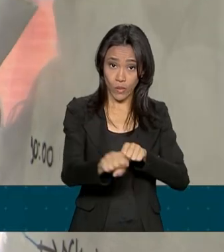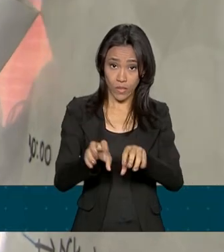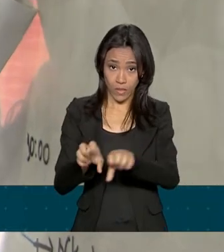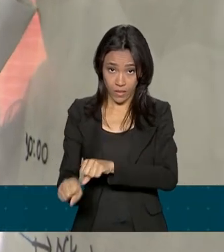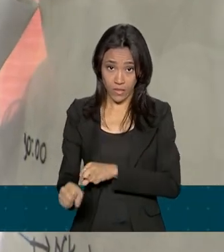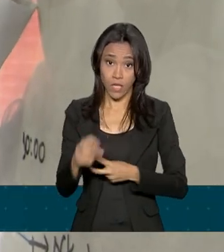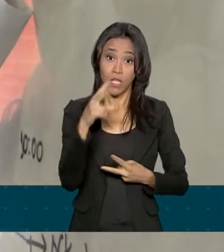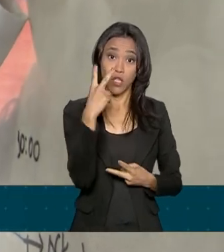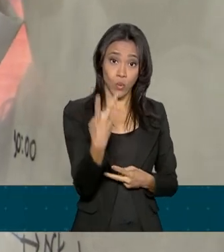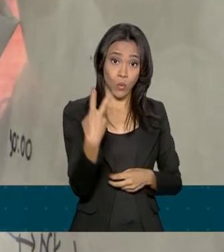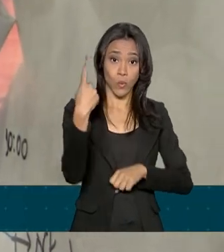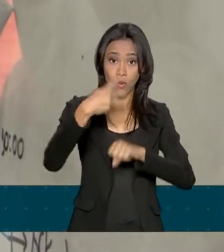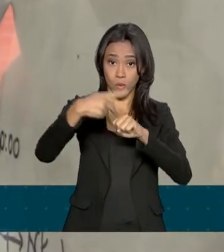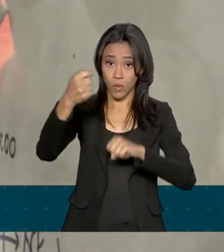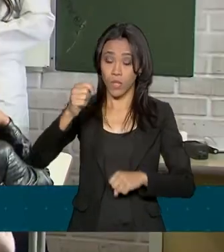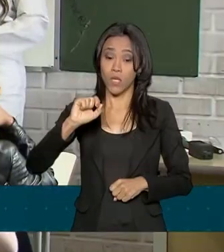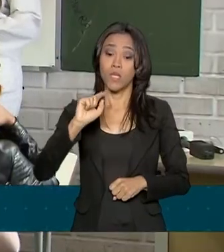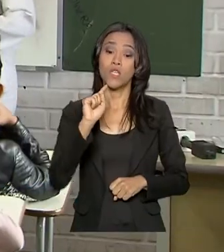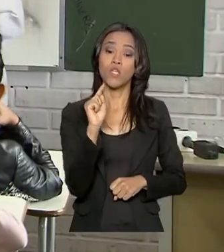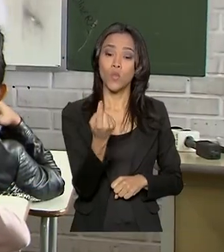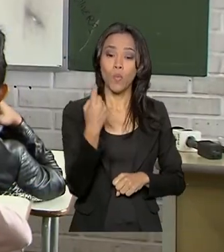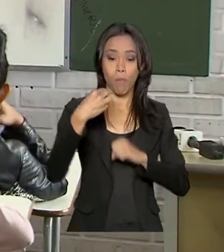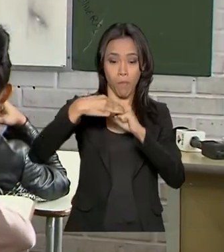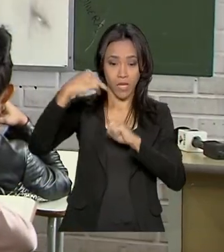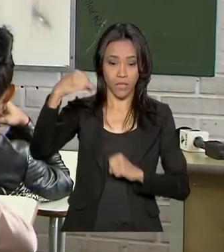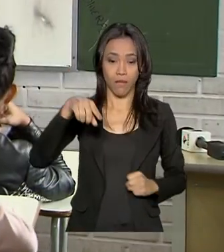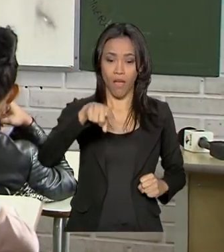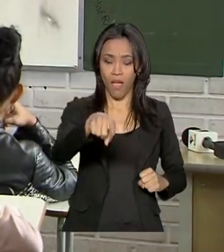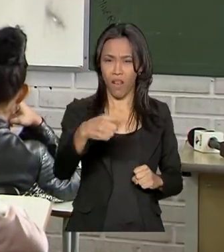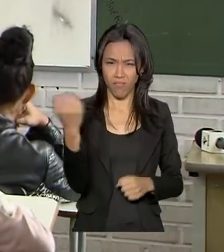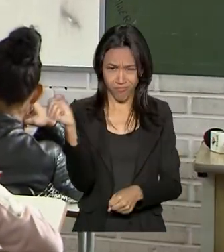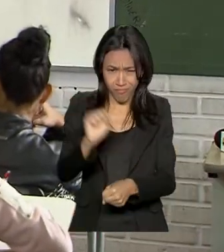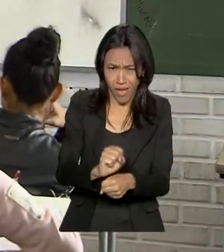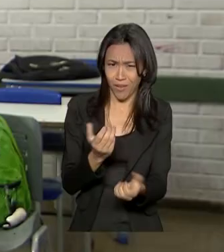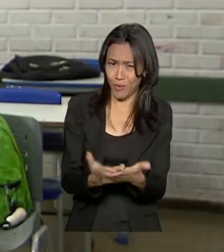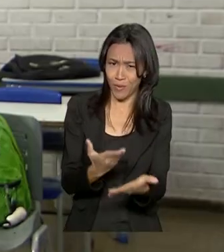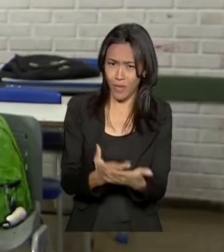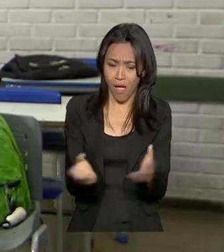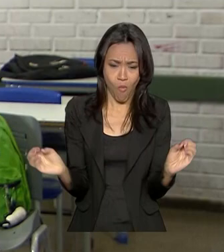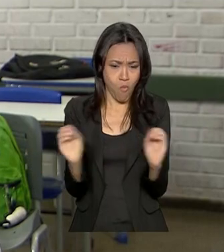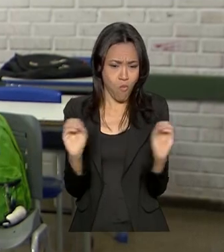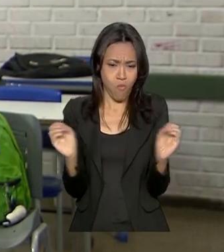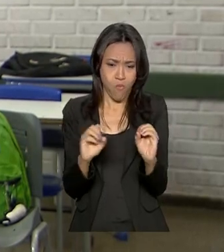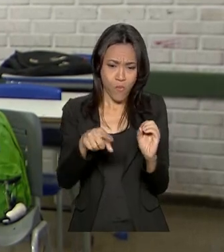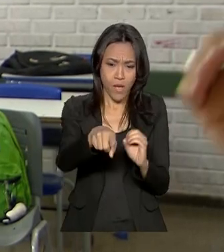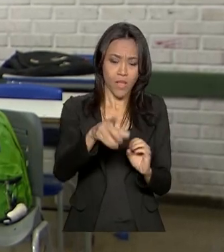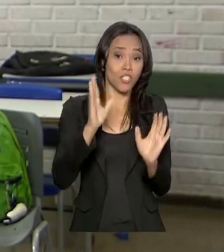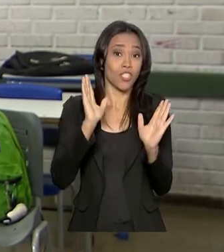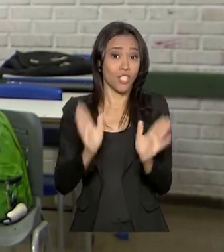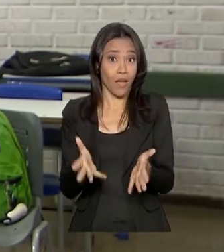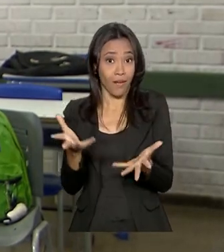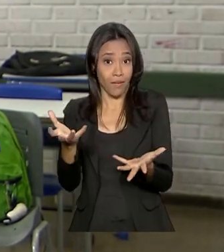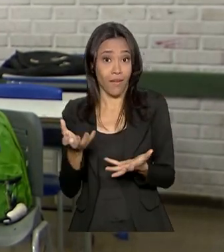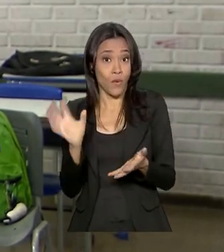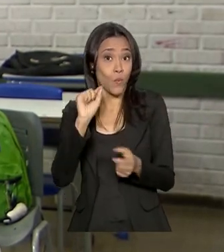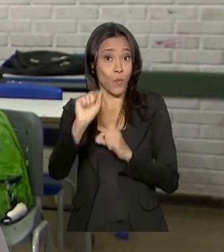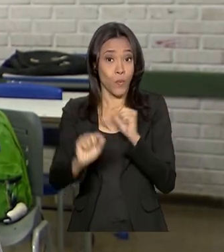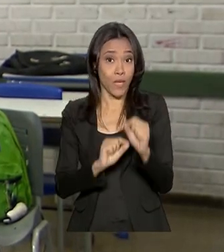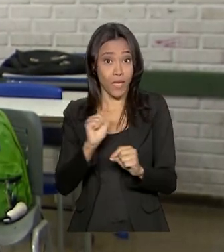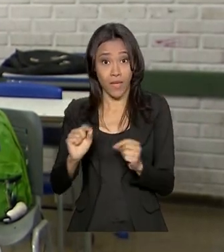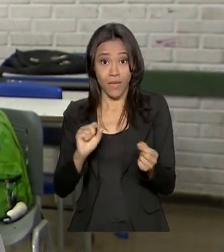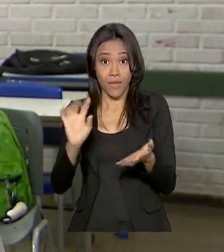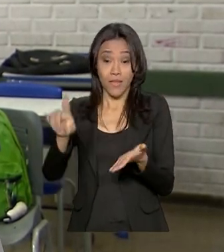especializações e um mestrado, Cristina nem pensa em parar de estudar. A professora já está de olho nas inscrições para o